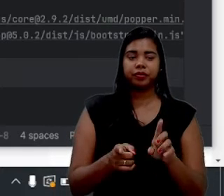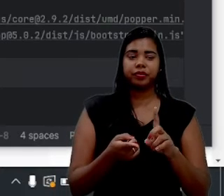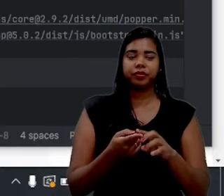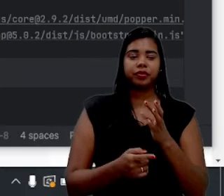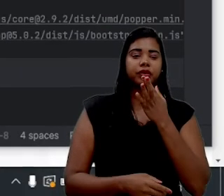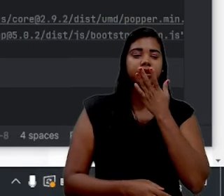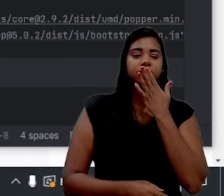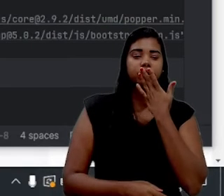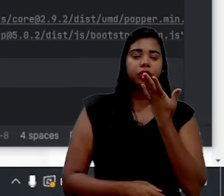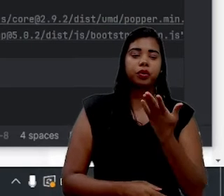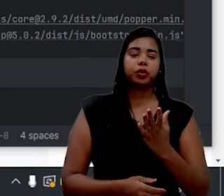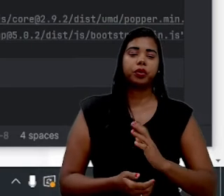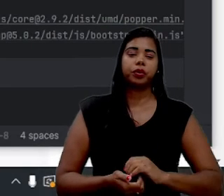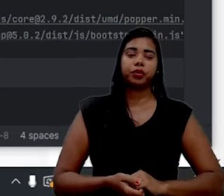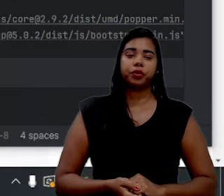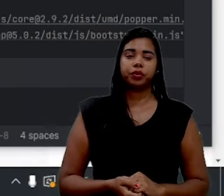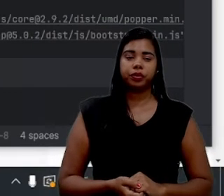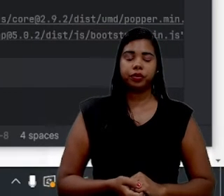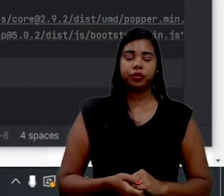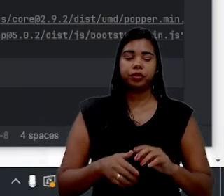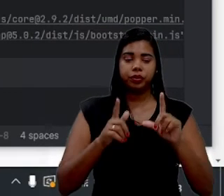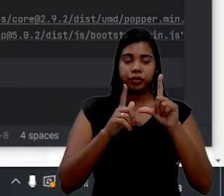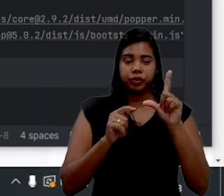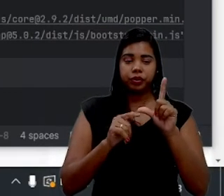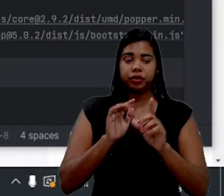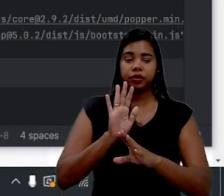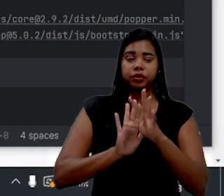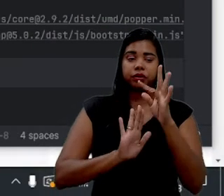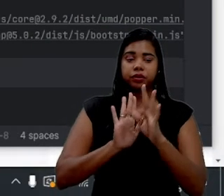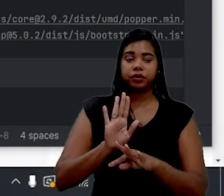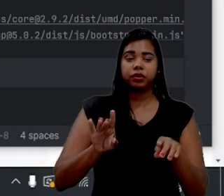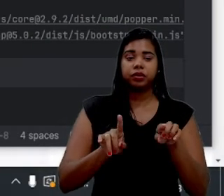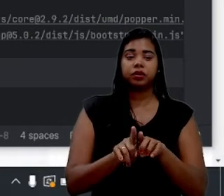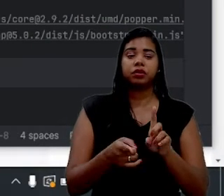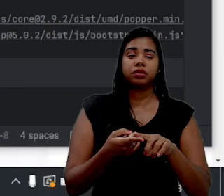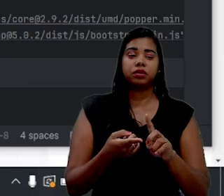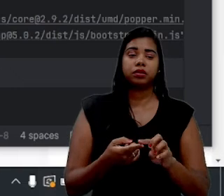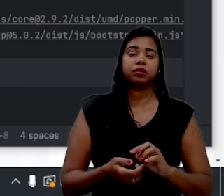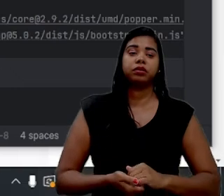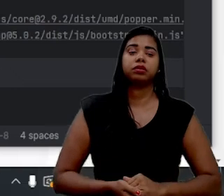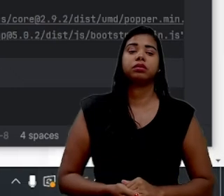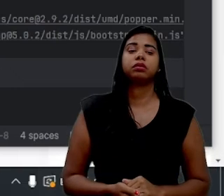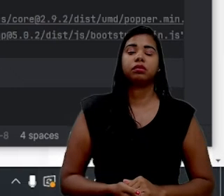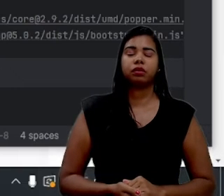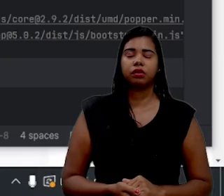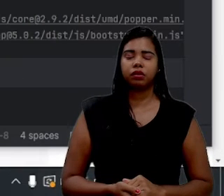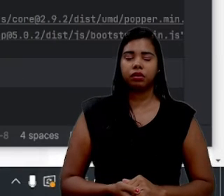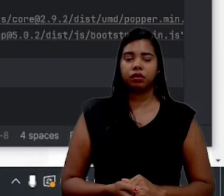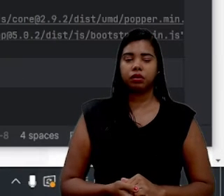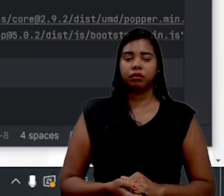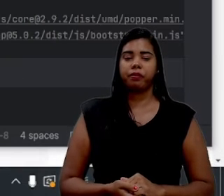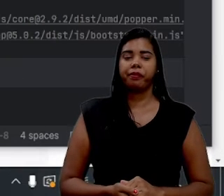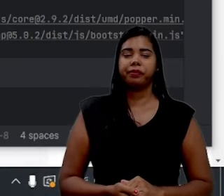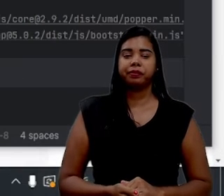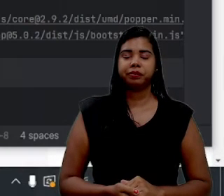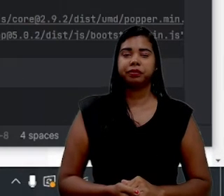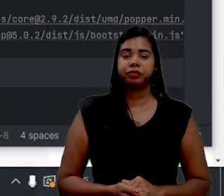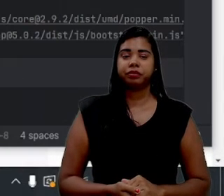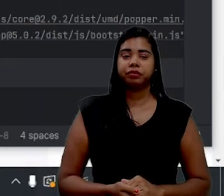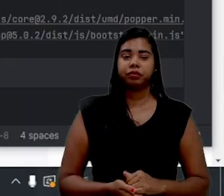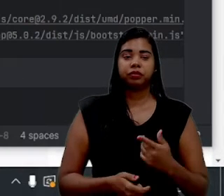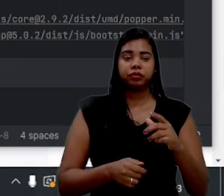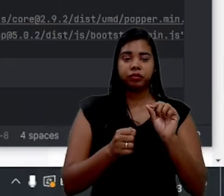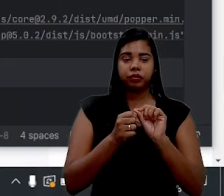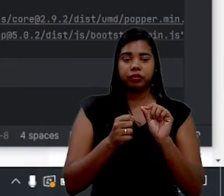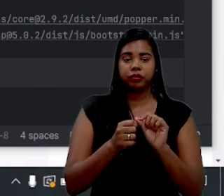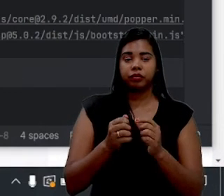cores, botão, ajuste de letra, de texto, ele já vai ajustando automaticamente para a gente ganhar mais tempo, né? Para não ter que fazer a